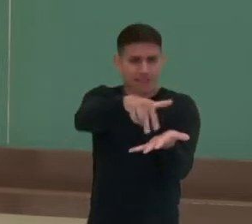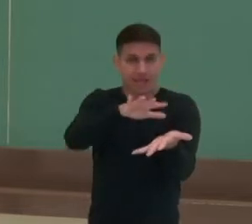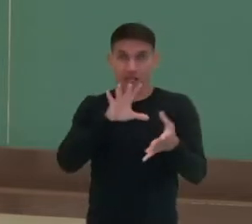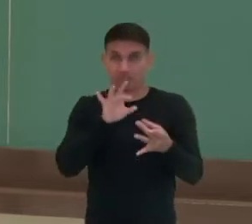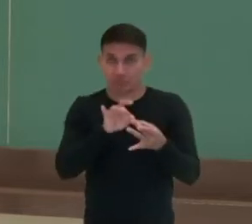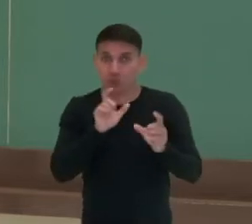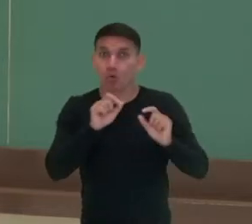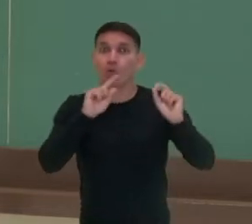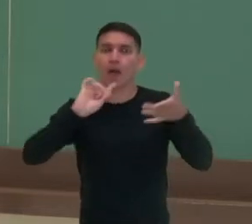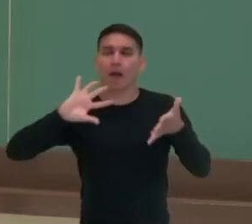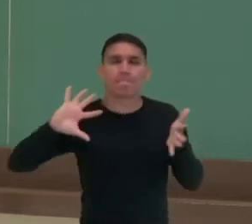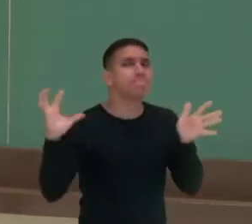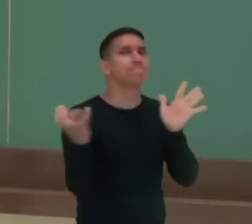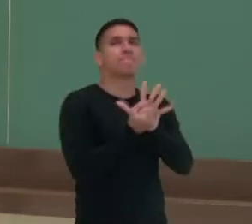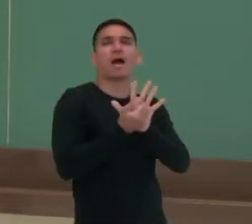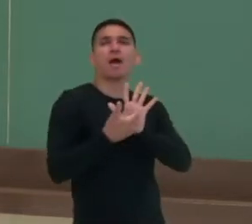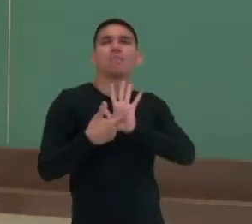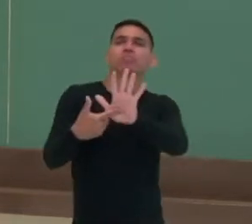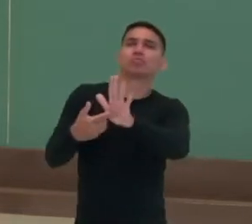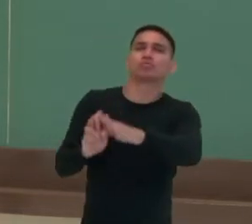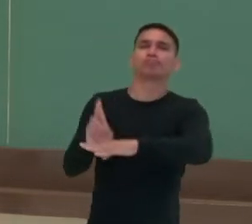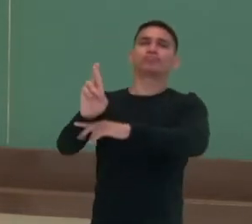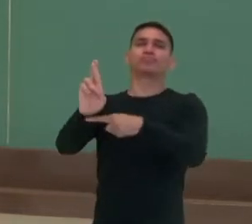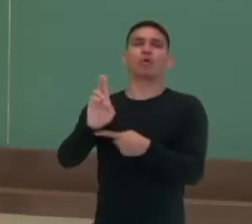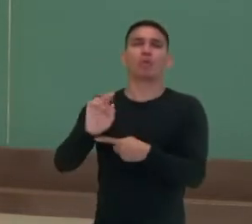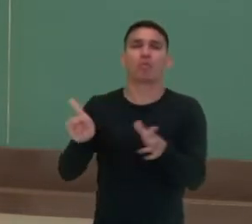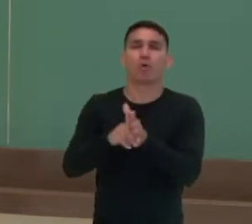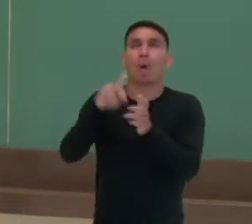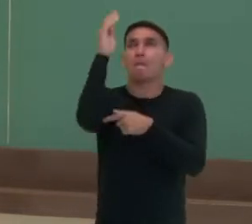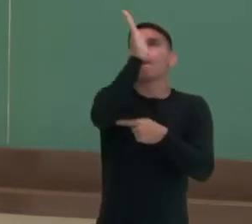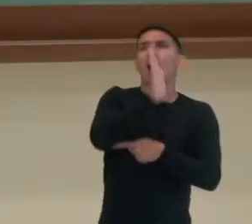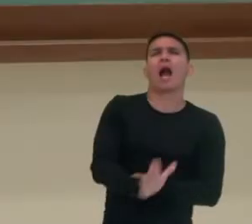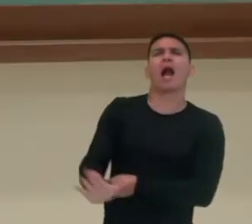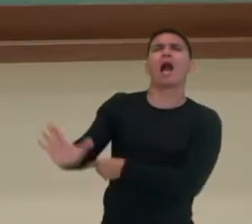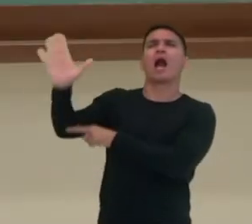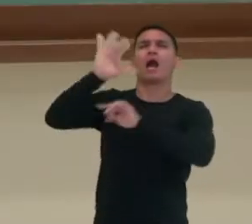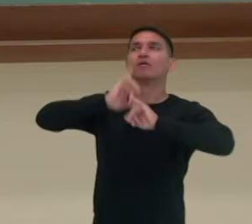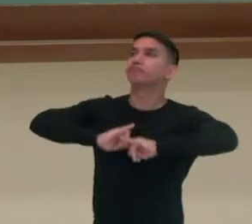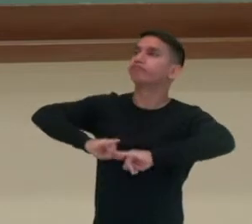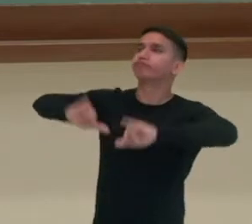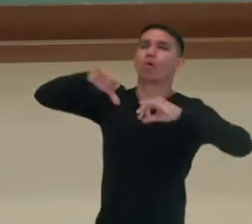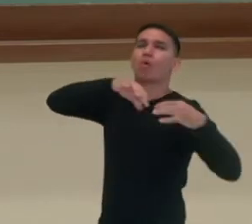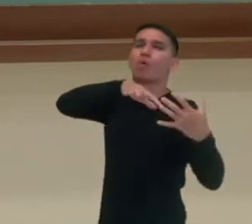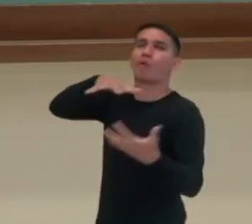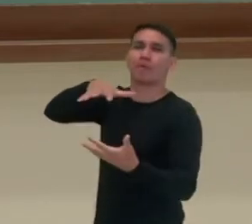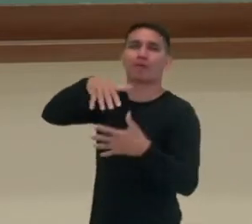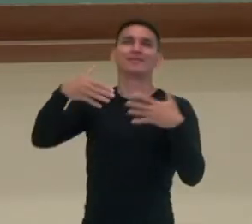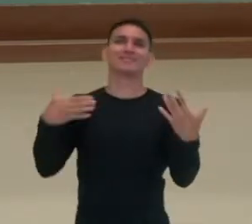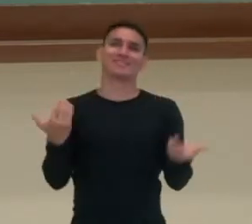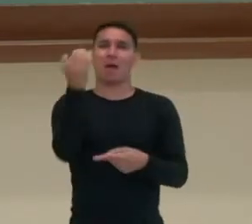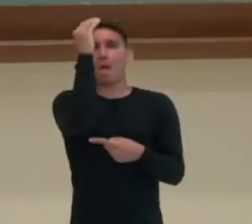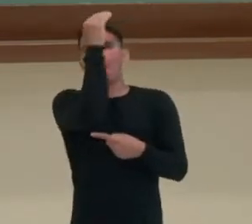si um símbolo de representatividade do Brasil para o mundo. O Brasil é